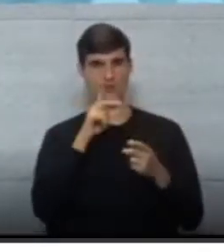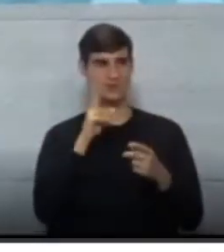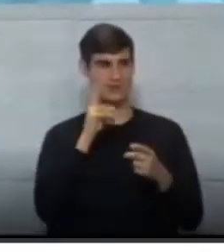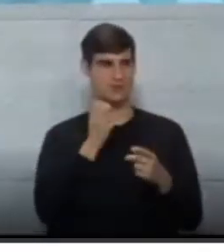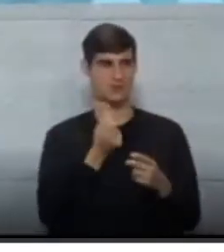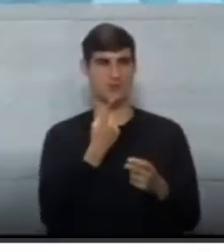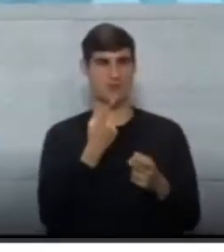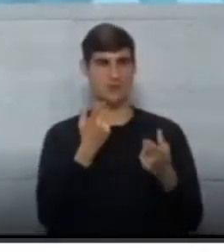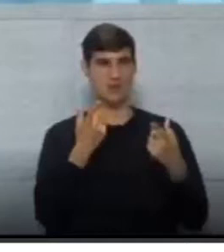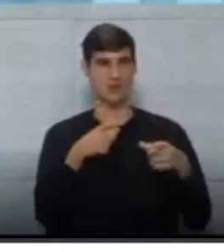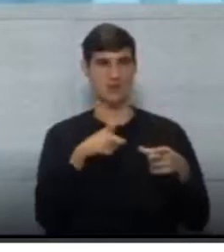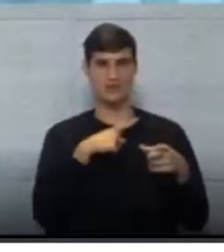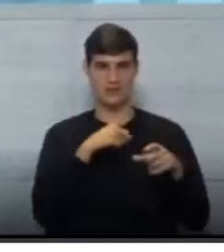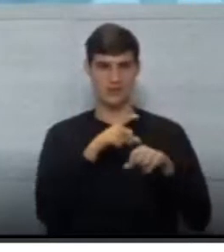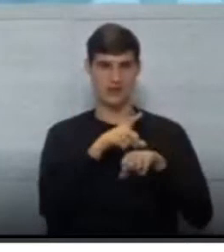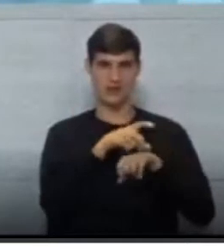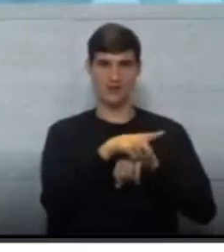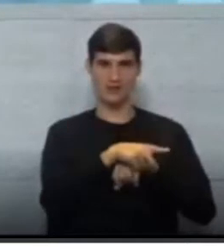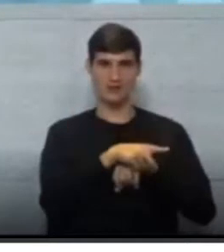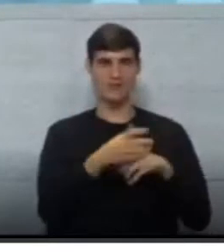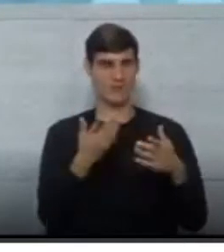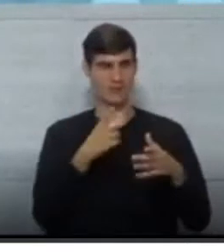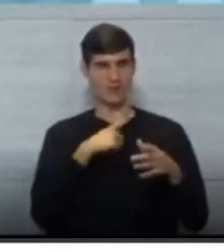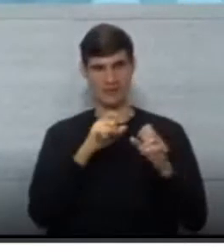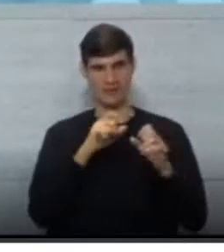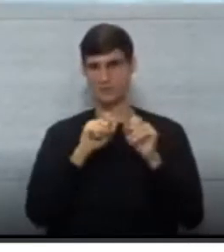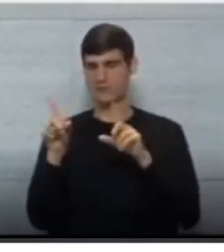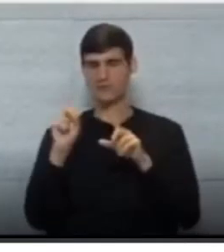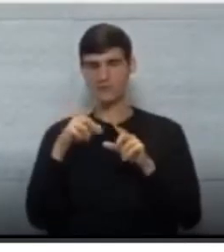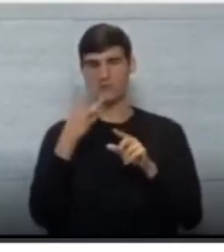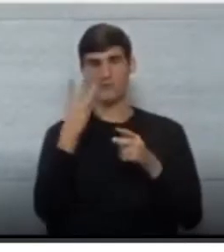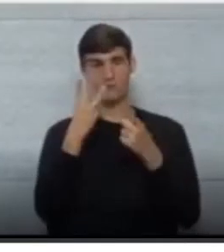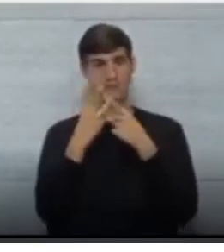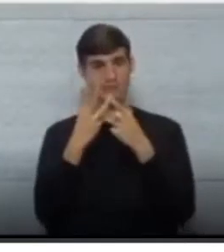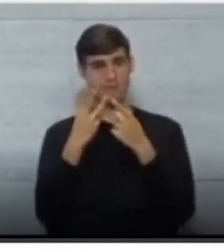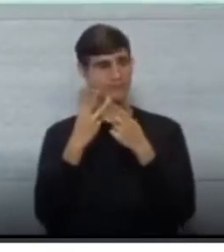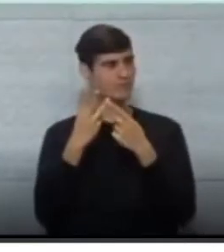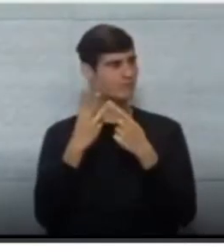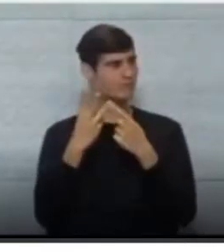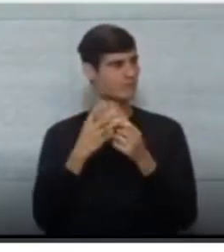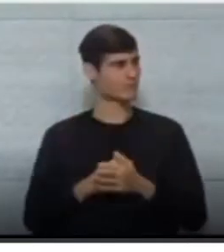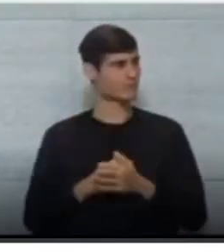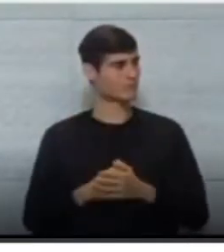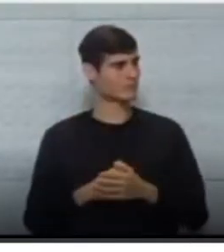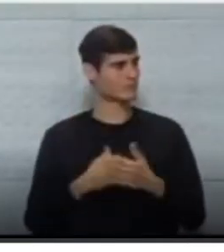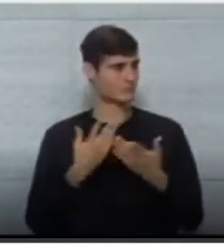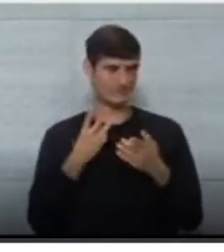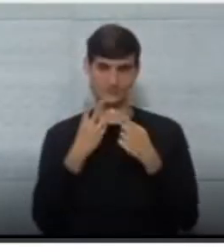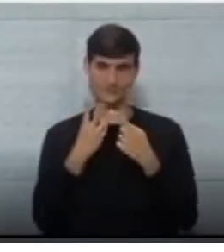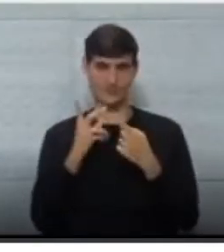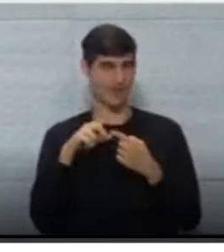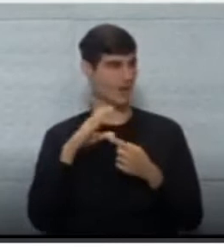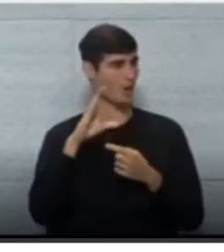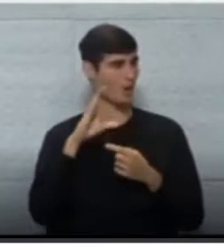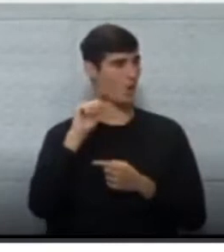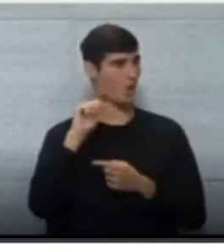identificação correta do micro-organismo. Então, vamos para o slide para a gente ver qual é o próximo procedimento. Então, o procedimento